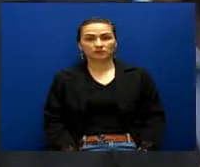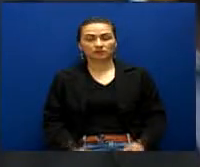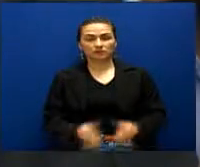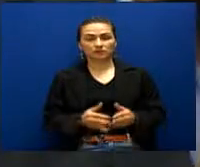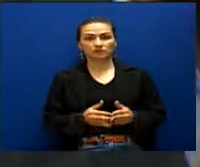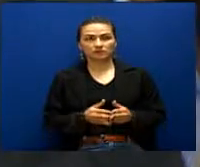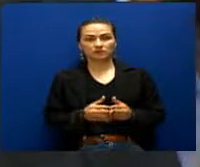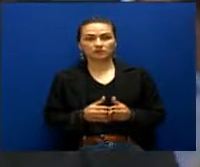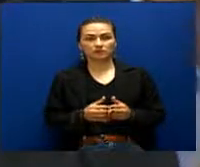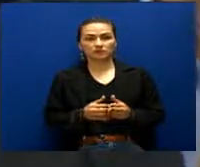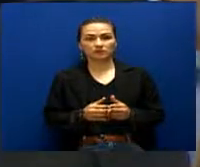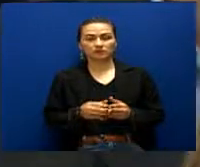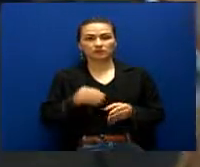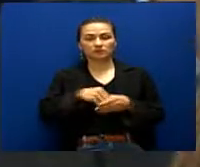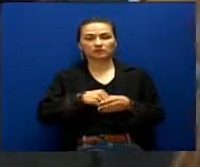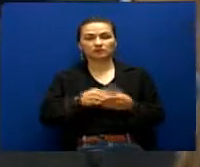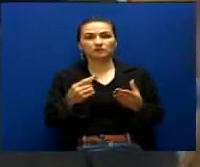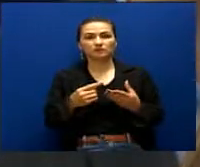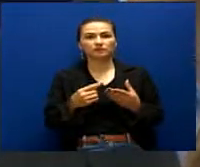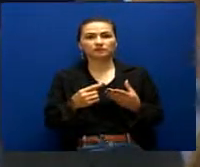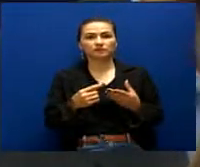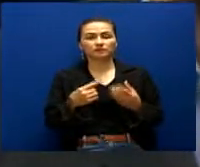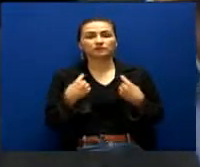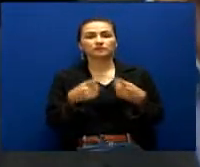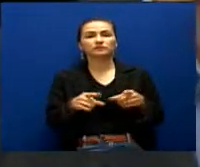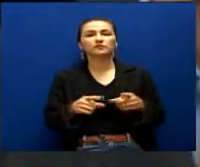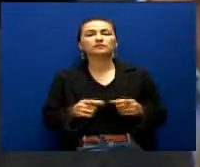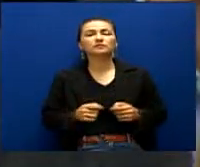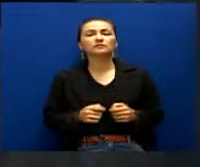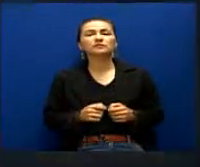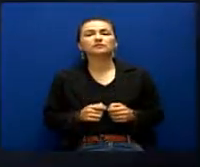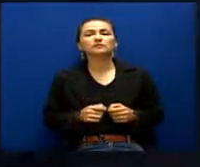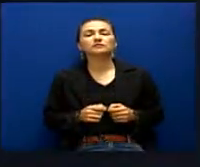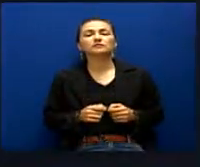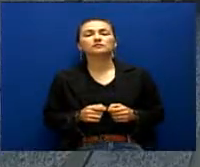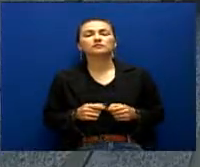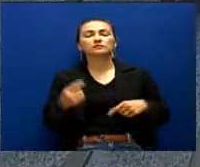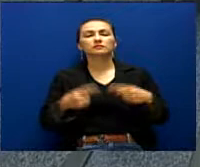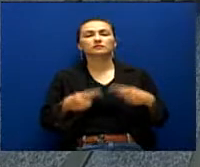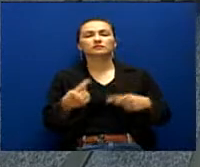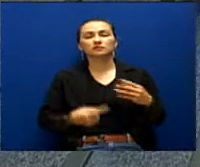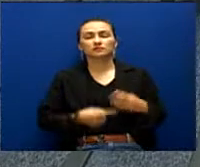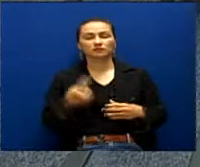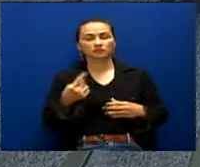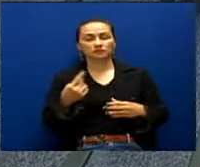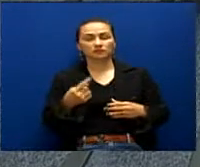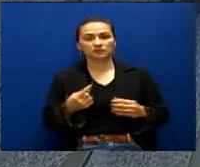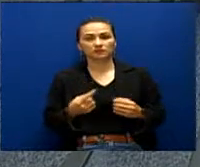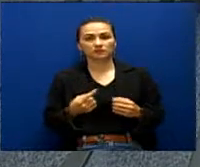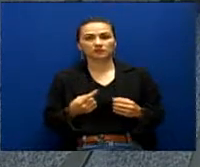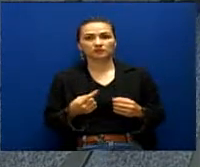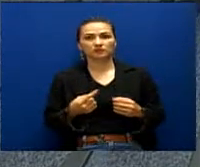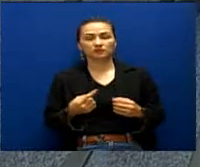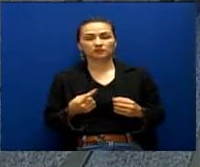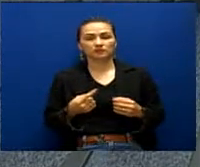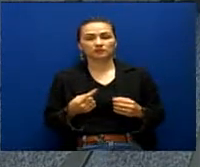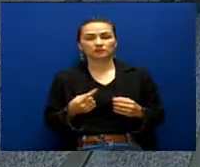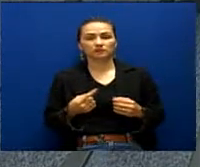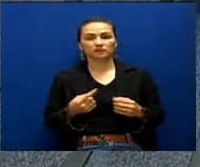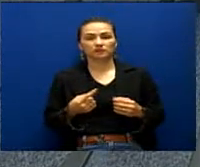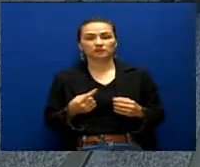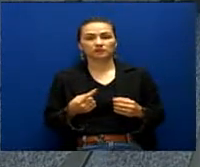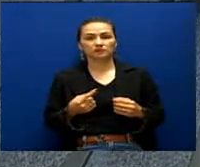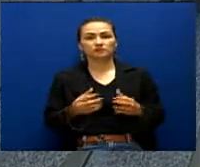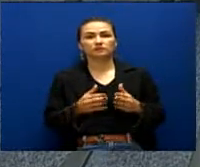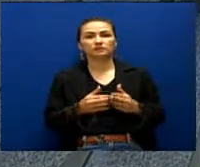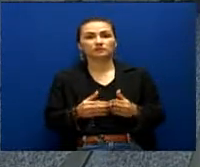seguindo o mesmo discurso. Sim, né? Mas já foi quebrada a inconstitucionalidade já, das duas na primeira emendas. Discussão. E vale